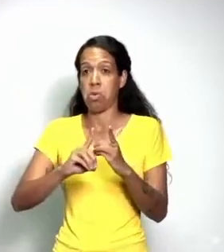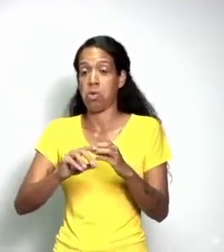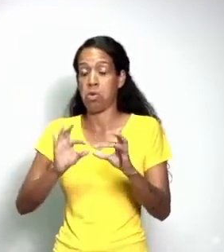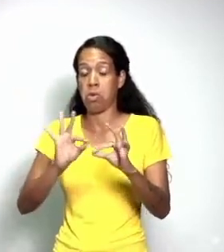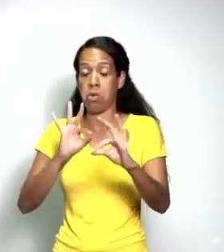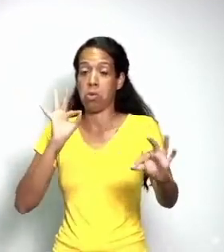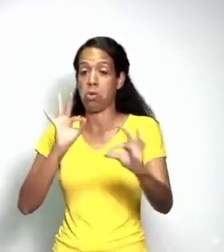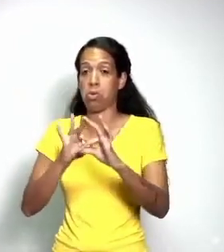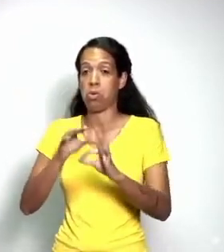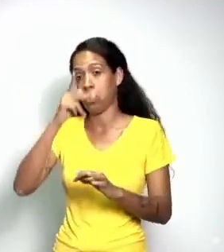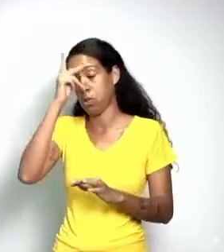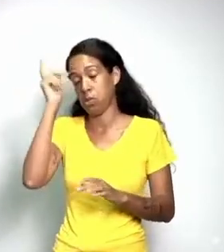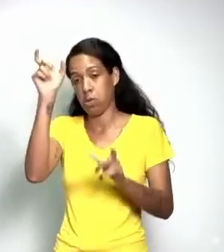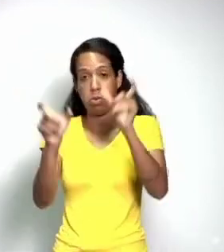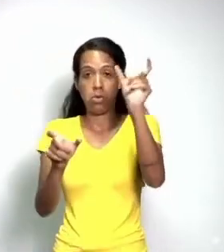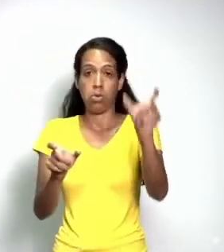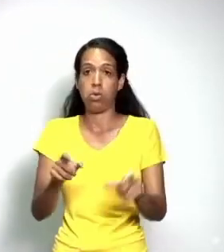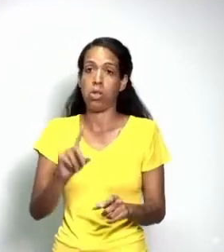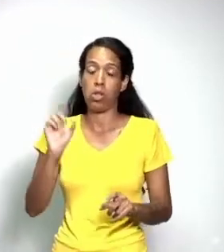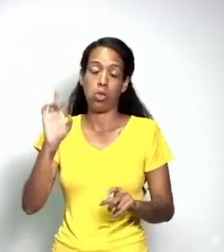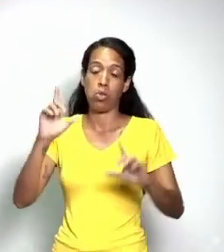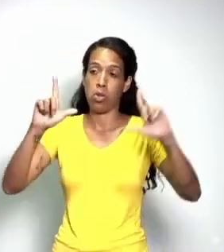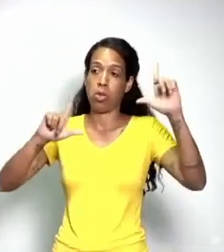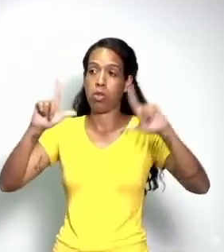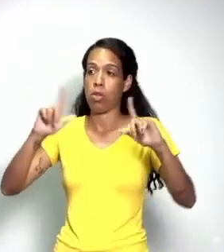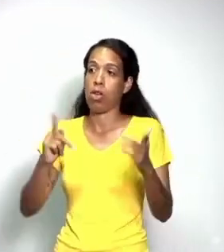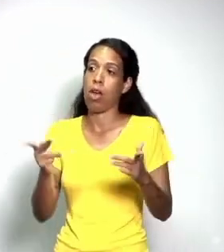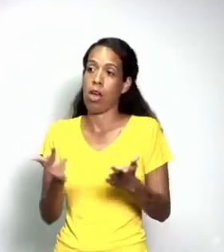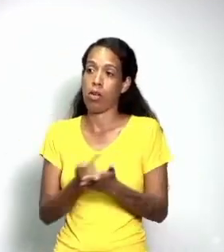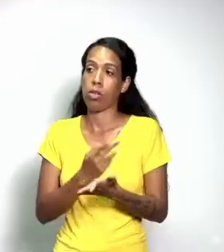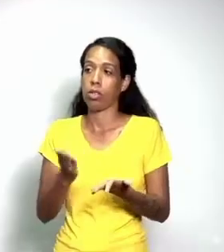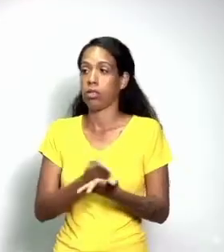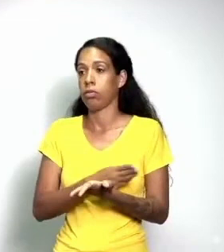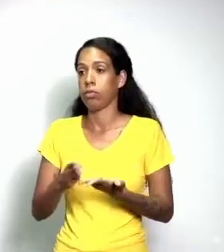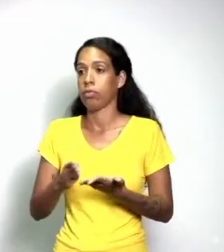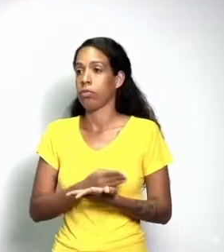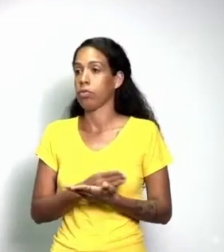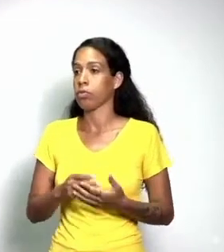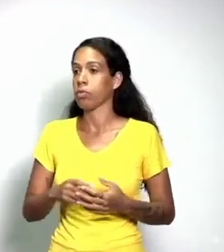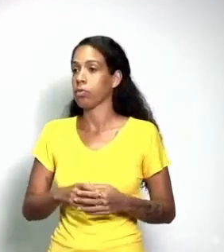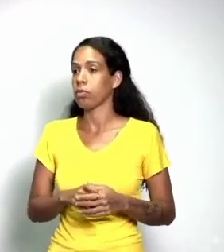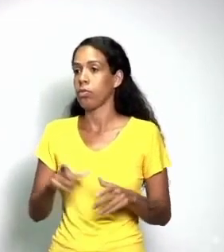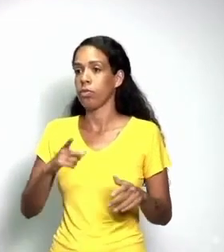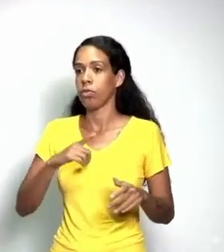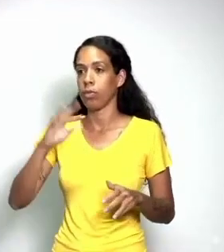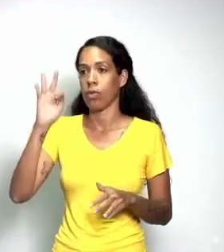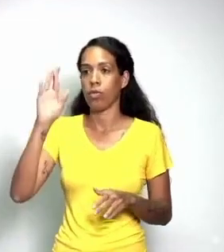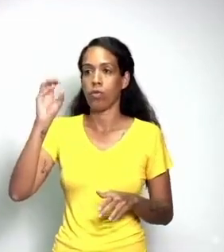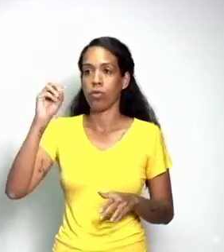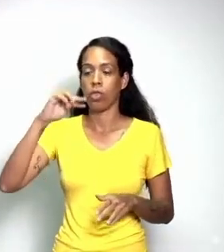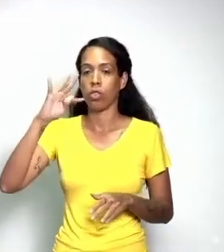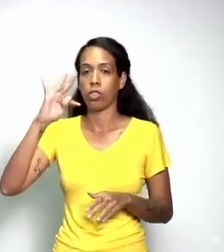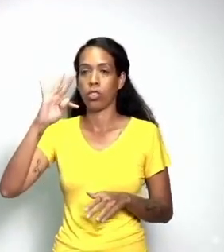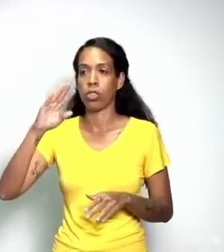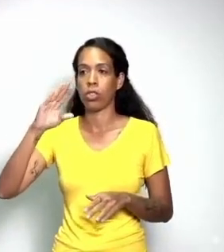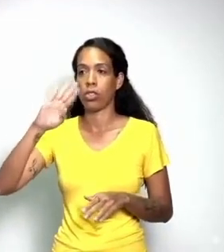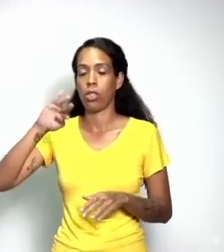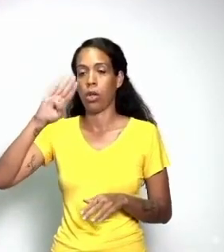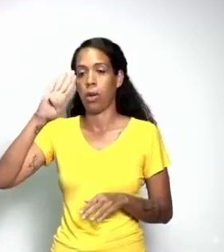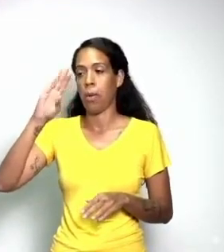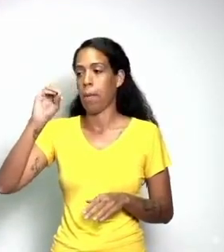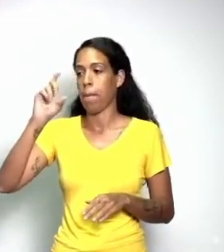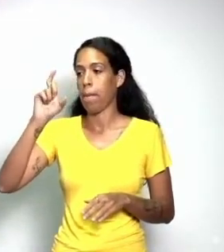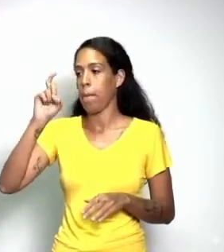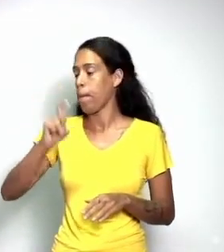personagens, e não através do monitoramento. Pode acontecer muitas vezes. Aqui o front box, né, com várias coisas